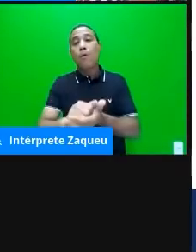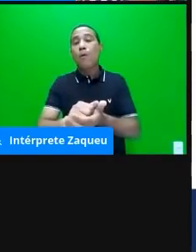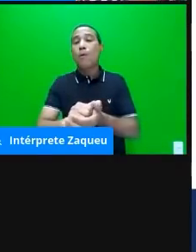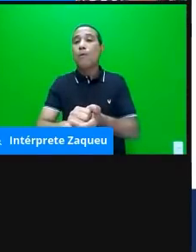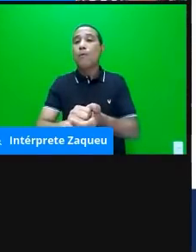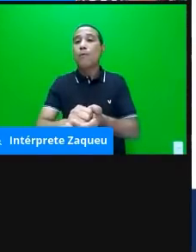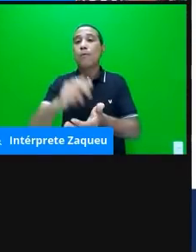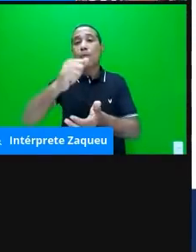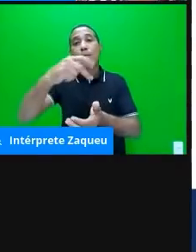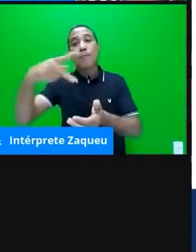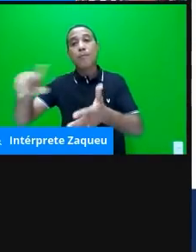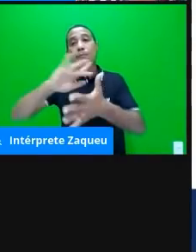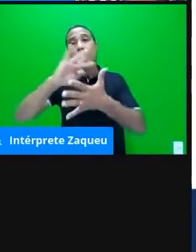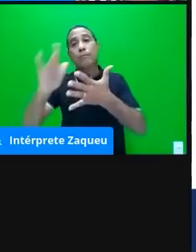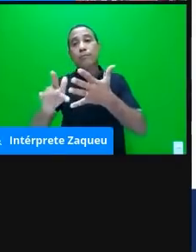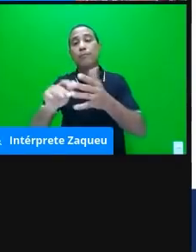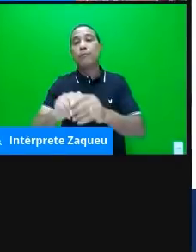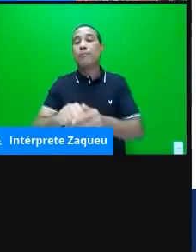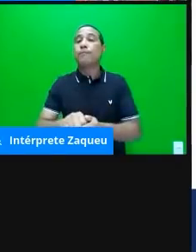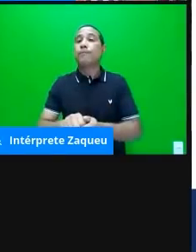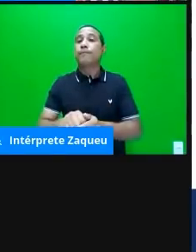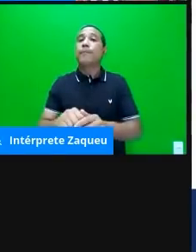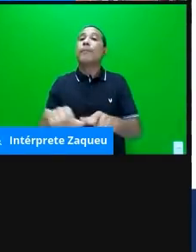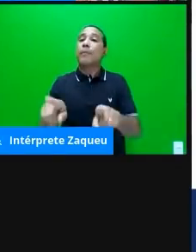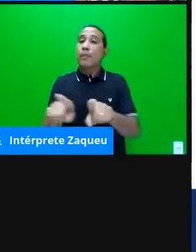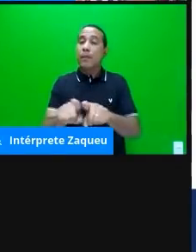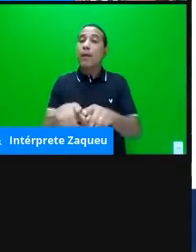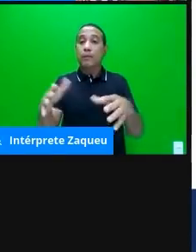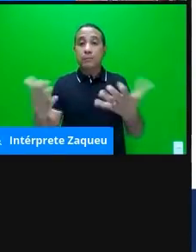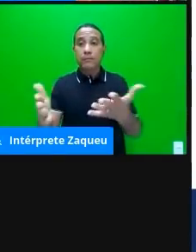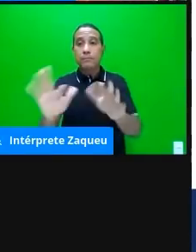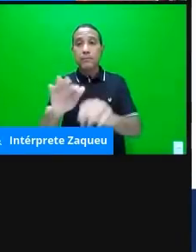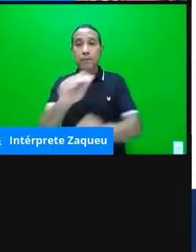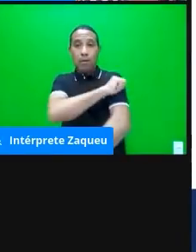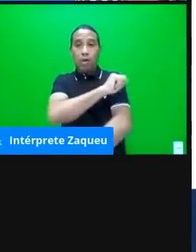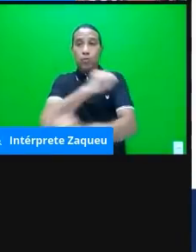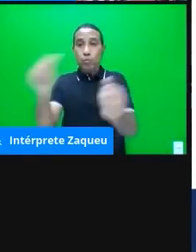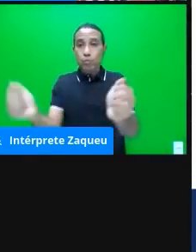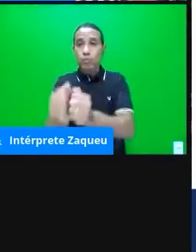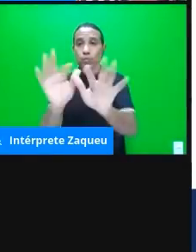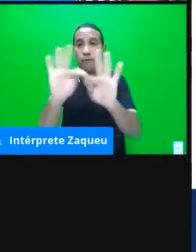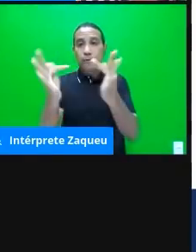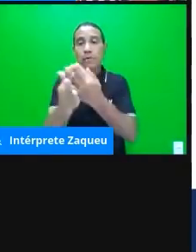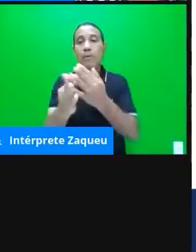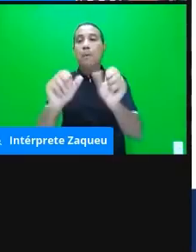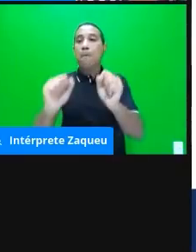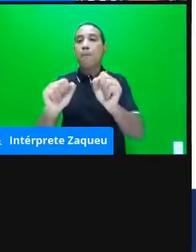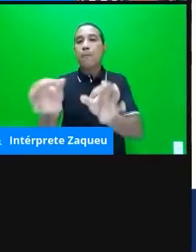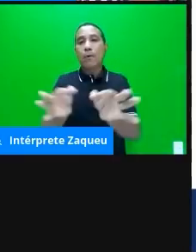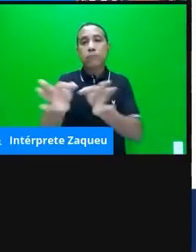os alunos e suas famílias poderão organizar o melhor roteiro de